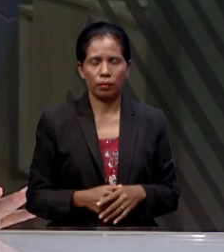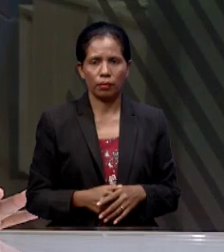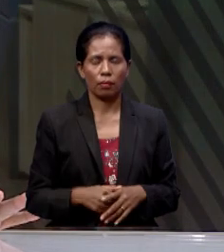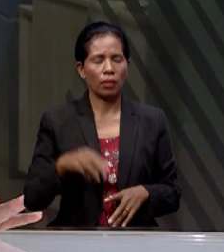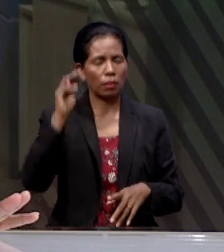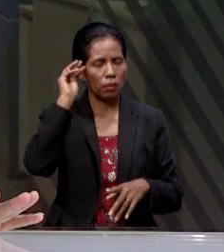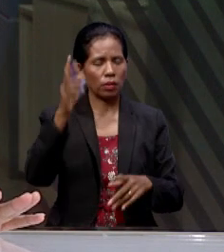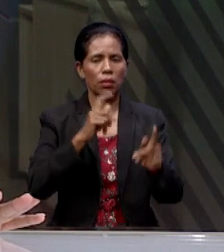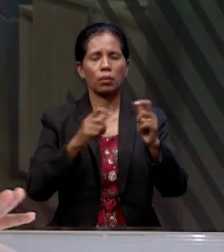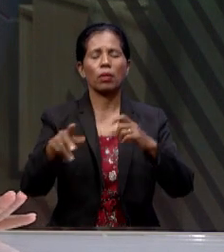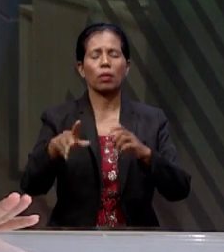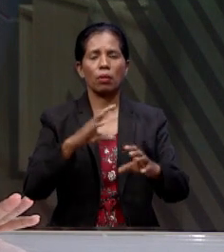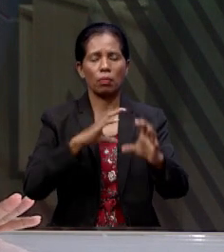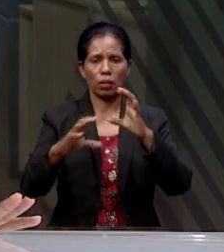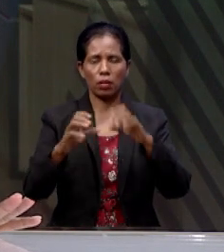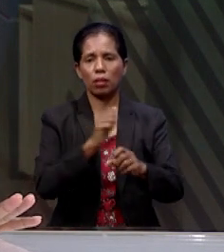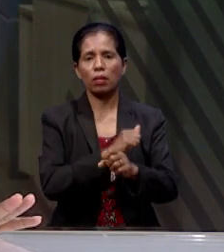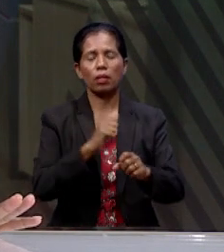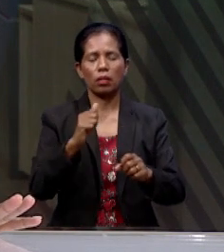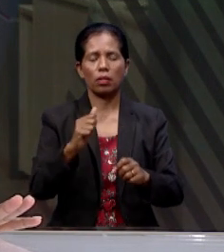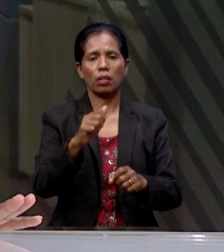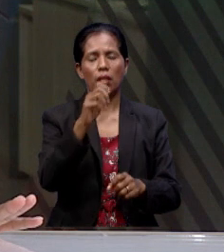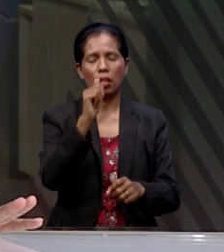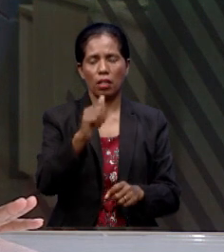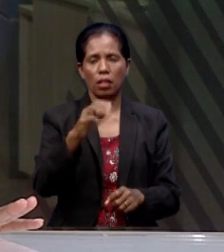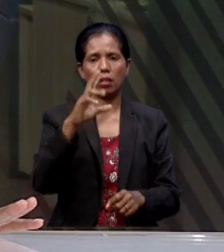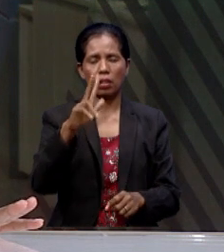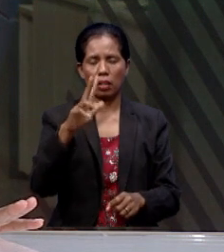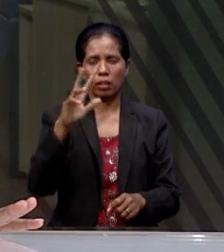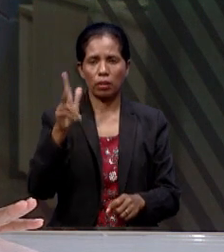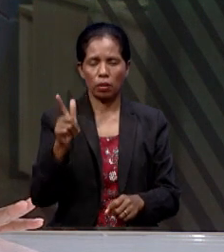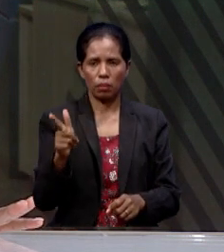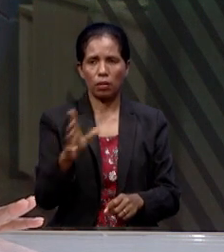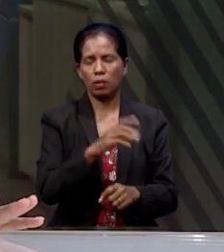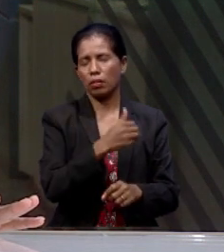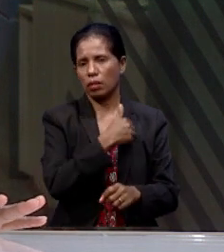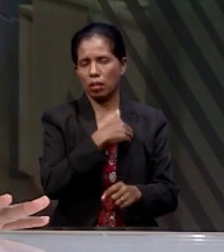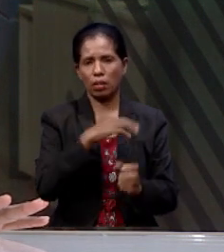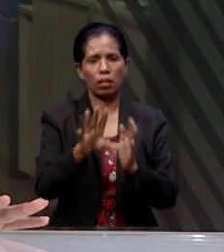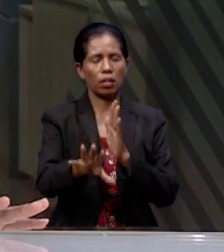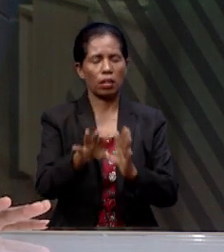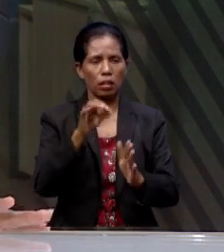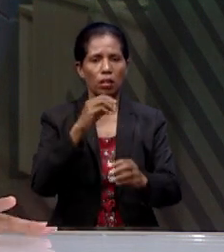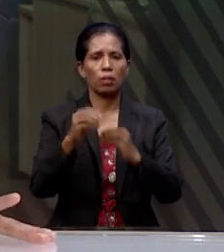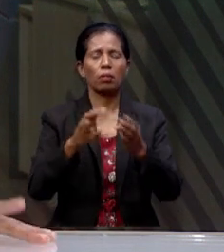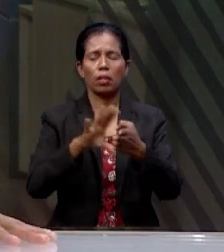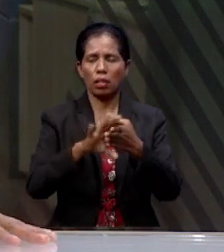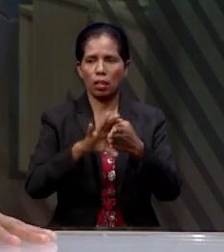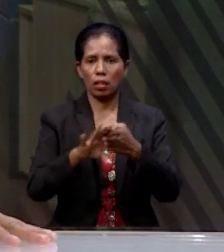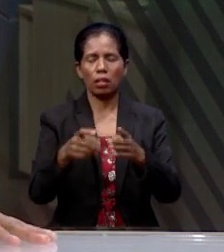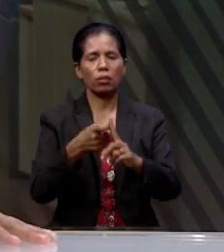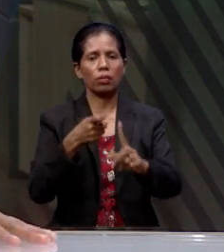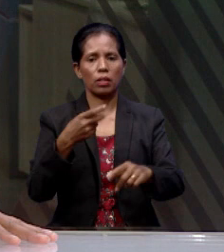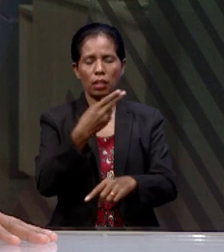Ministro de Transporte e Comunicação até tem a Airbus A320 se deu cala operação, também se deu que tem resposta com a carta de designação